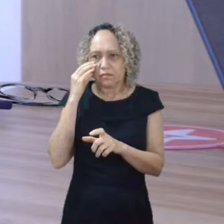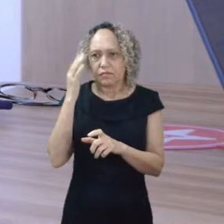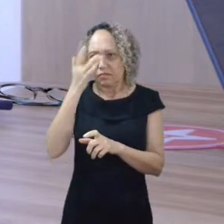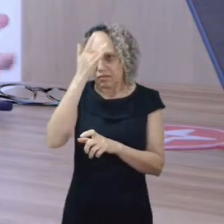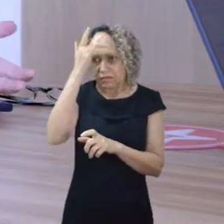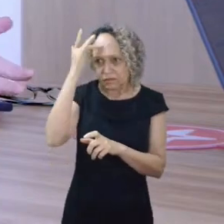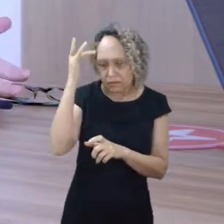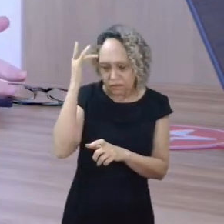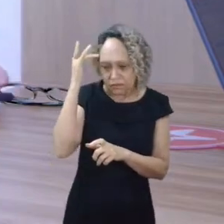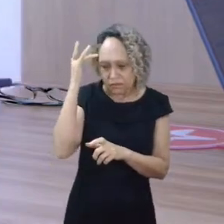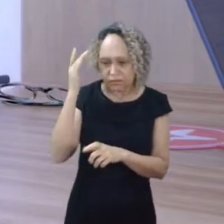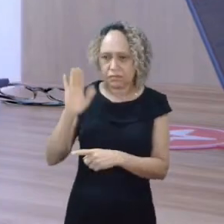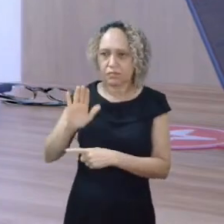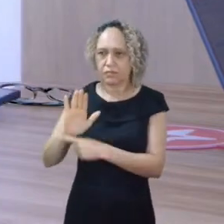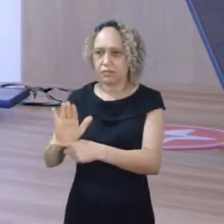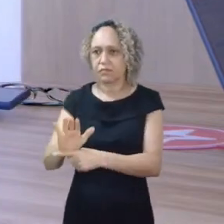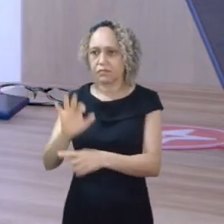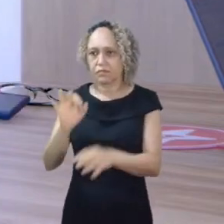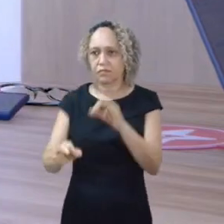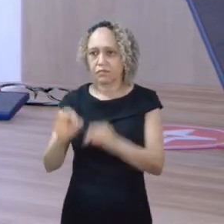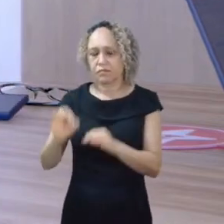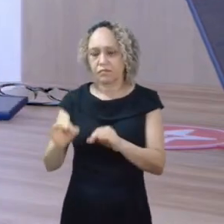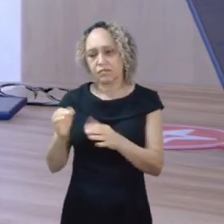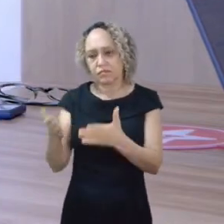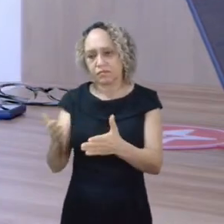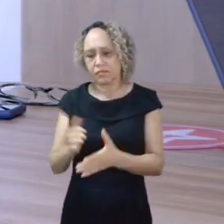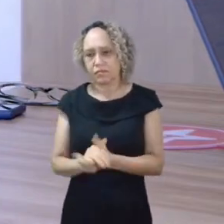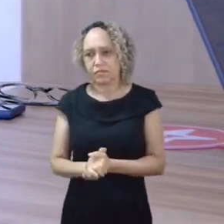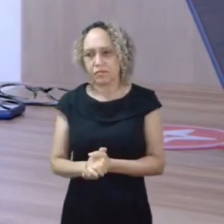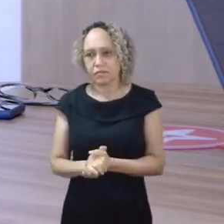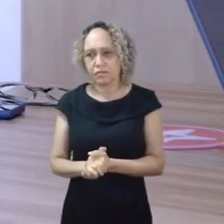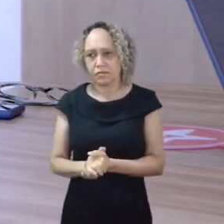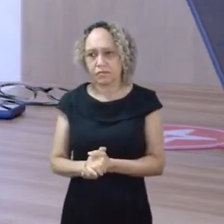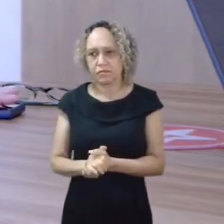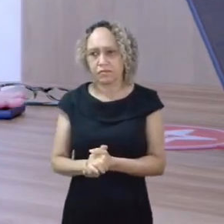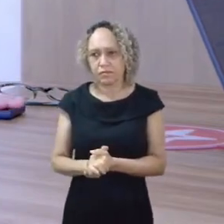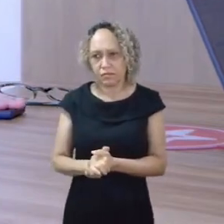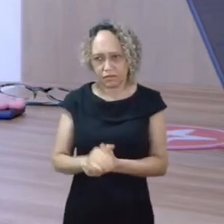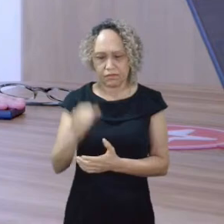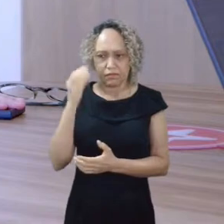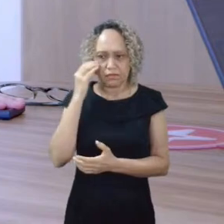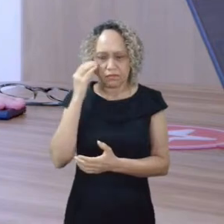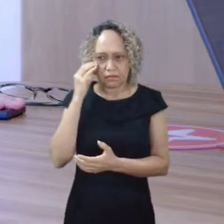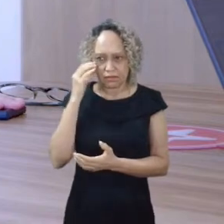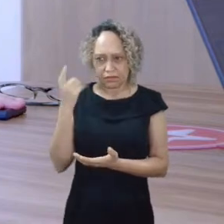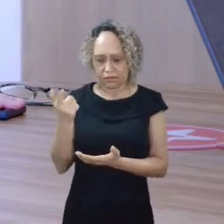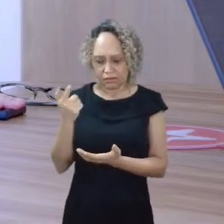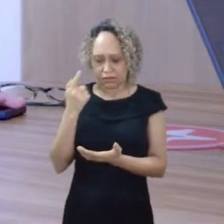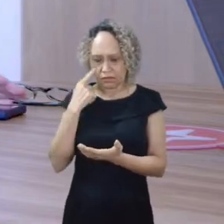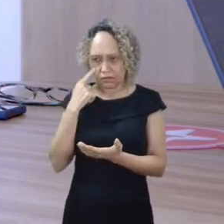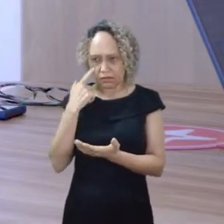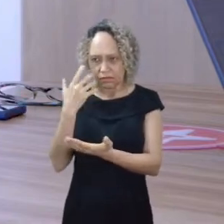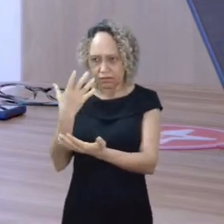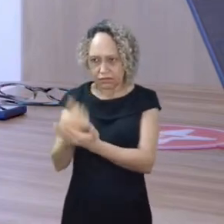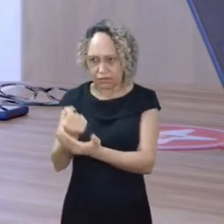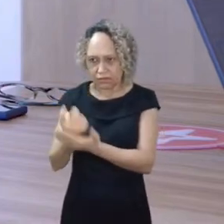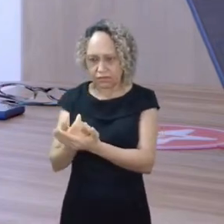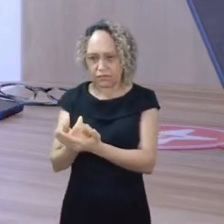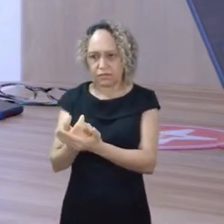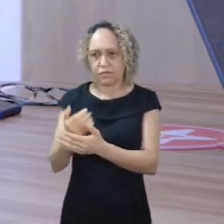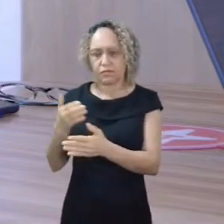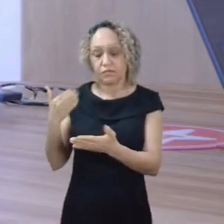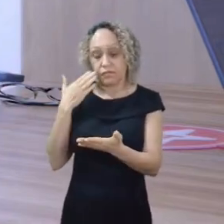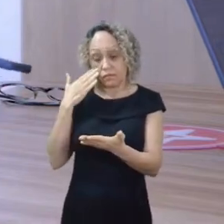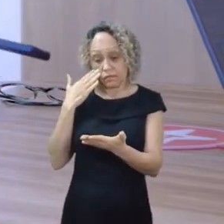contribuindo com a justiça, os famosos delatores. Então a gente tem duas situações: o celular apreendido, e a partir daí o acesso ao conteúdo é legal, né?